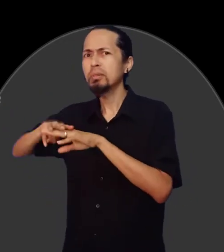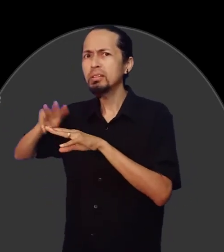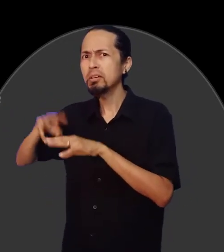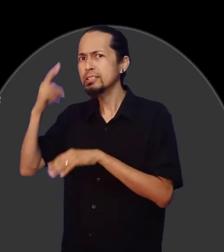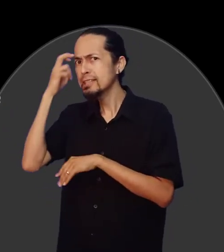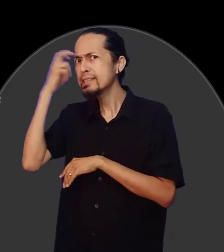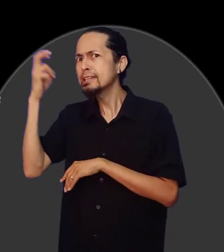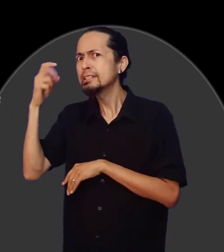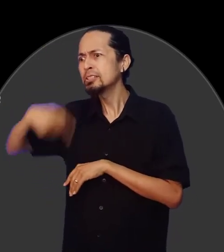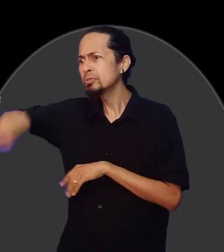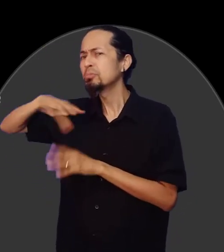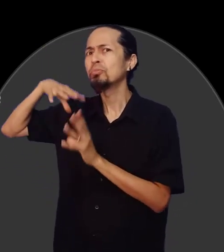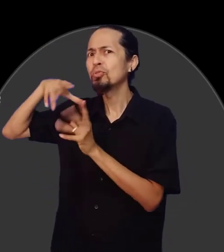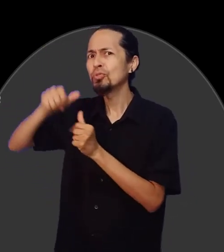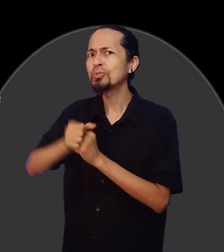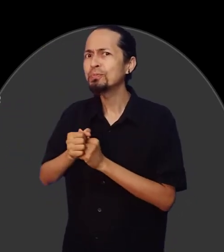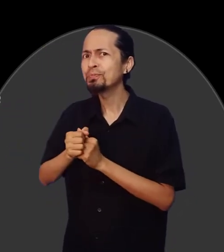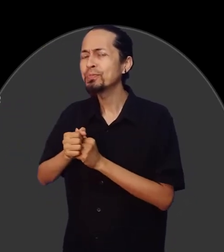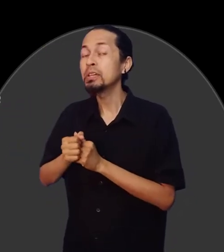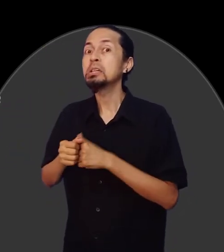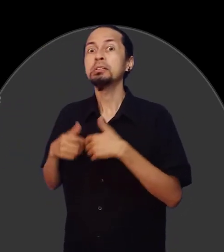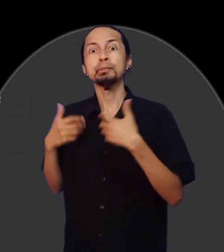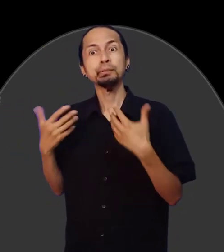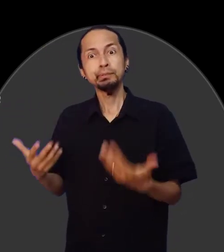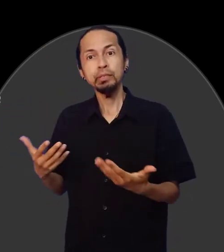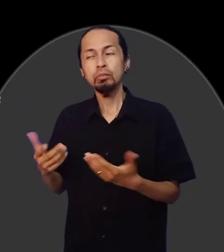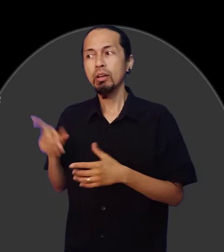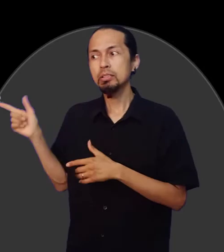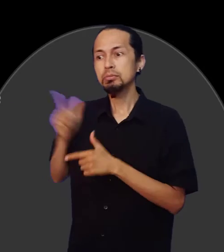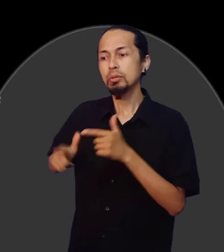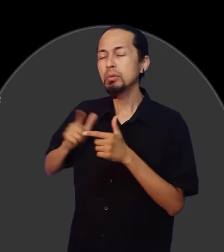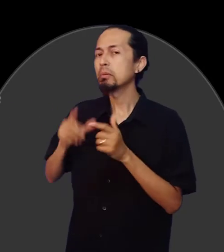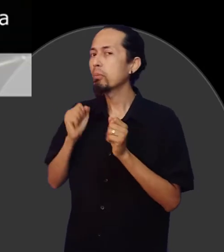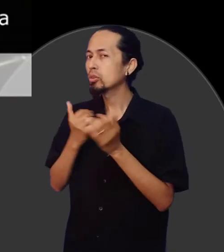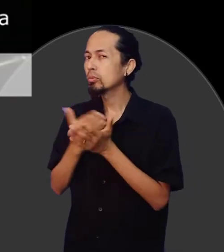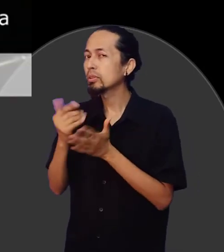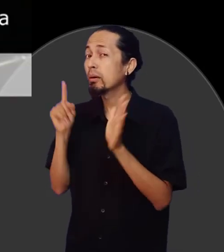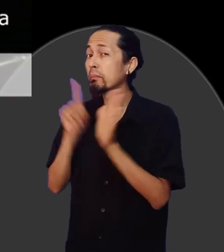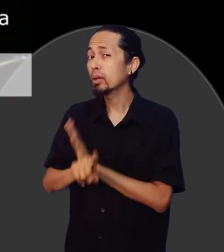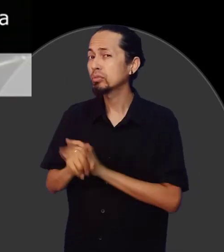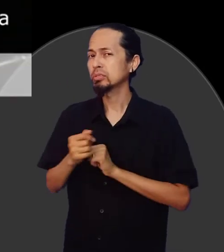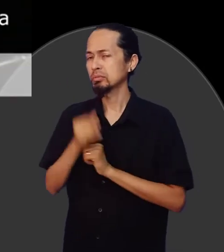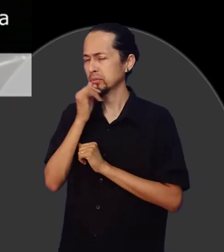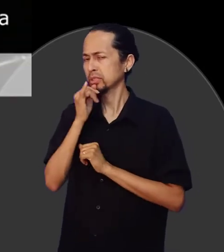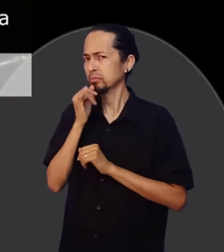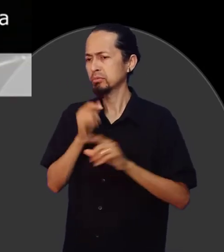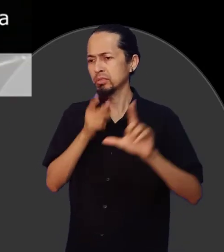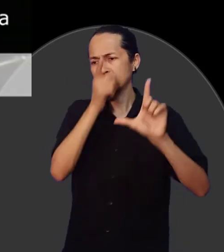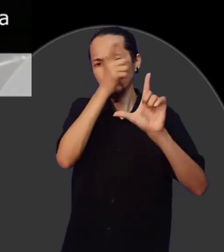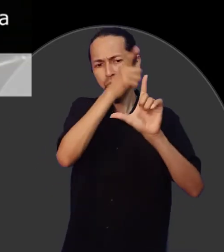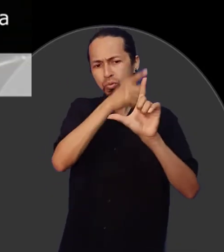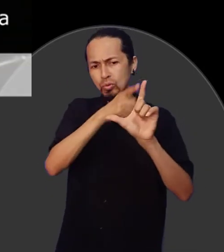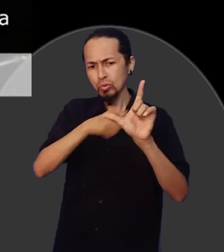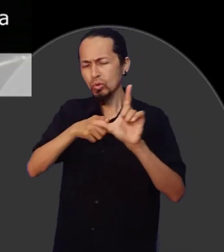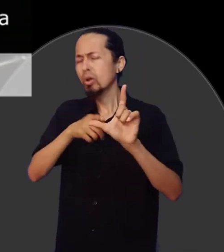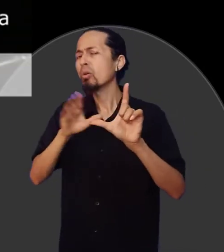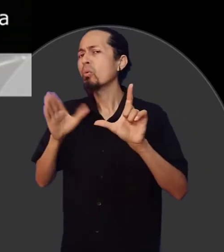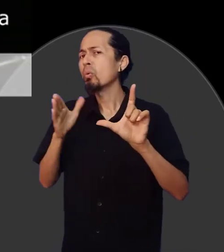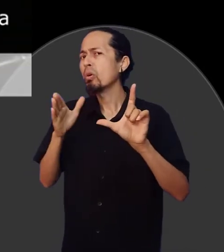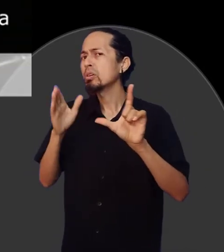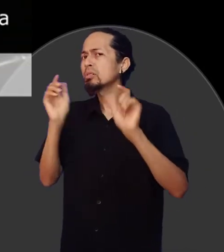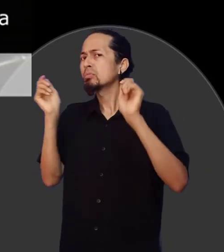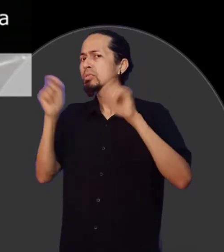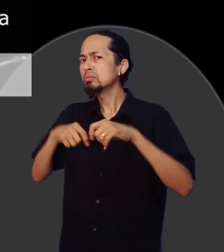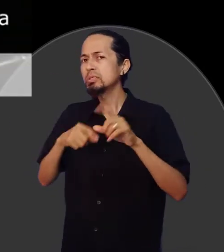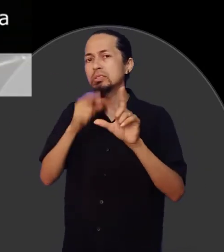O problema da braquistócrona pode ser iniciado com a seguinte pergunta: qual é a curva que possibilita a uma